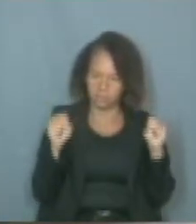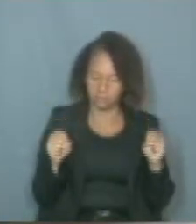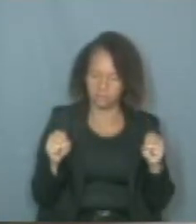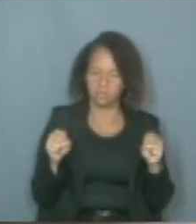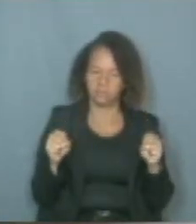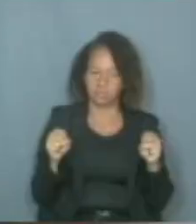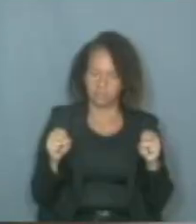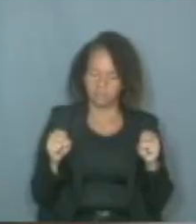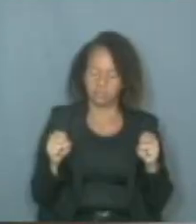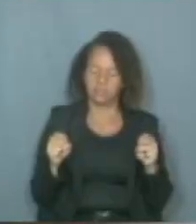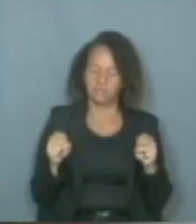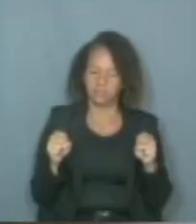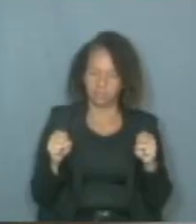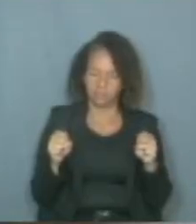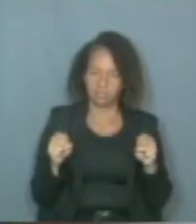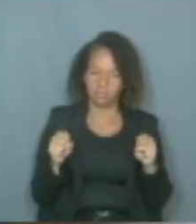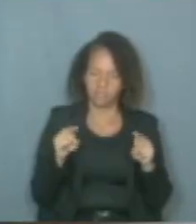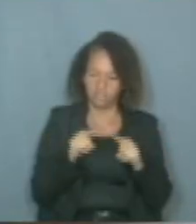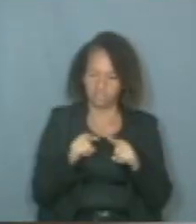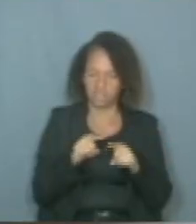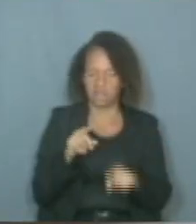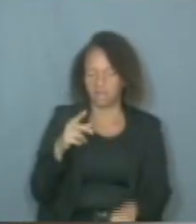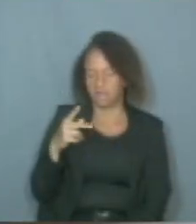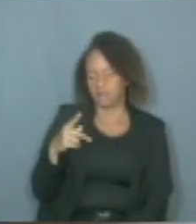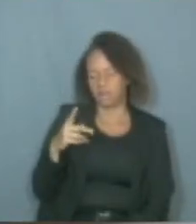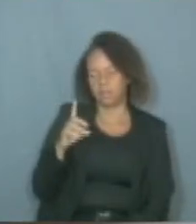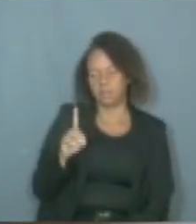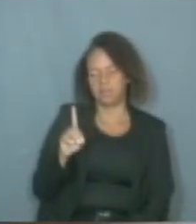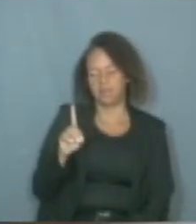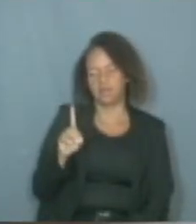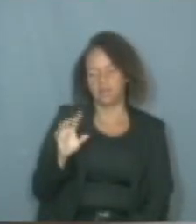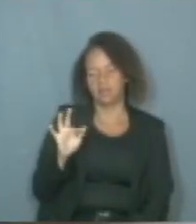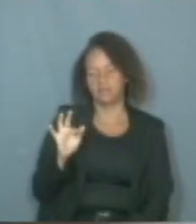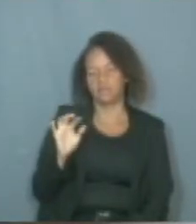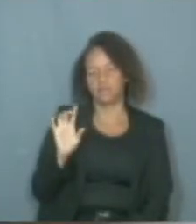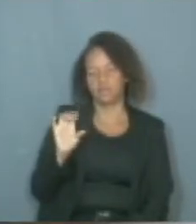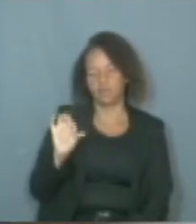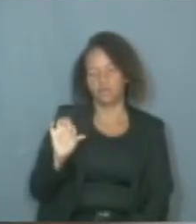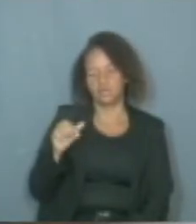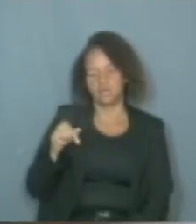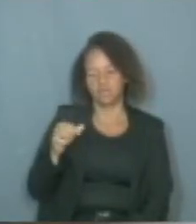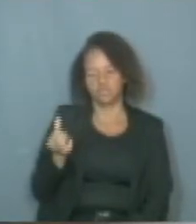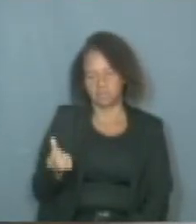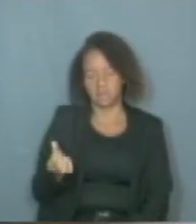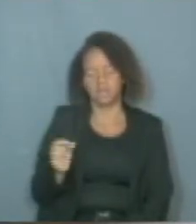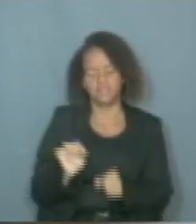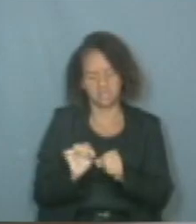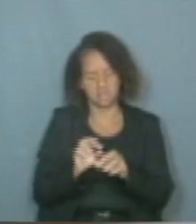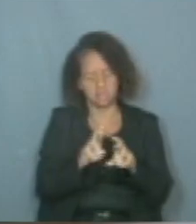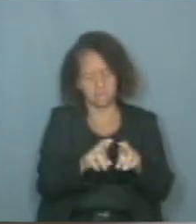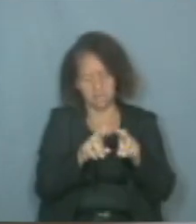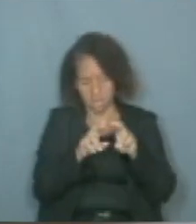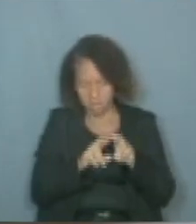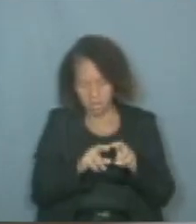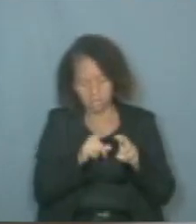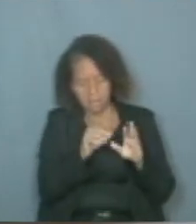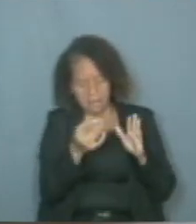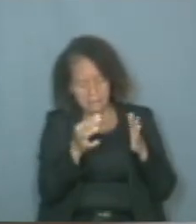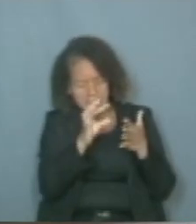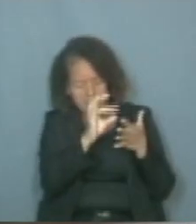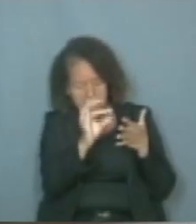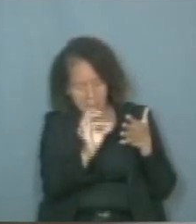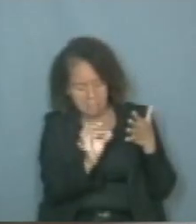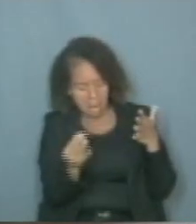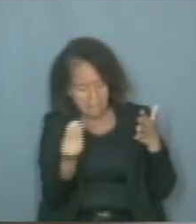sistematizamos as indicações feitas na DPF 976 e fizemos os requerimentos com base